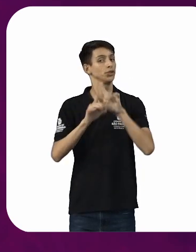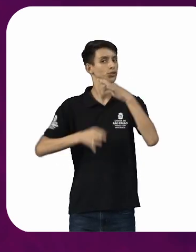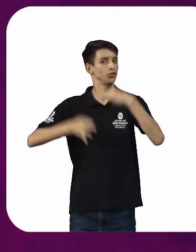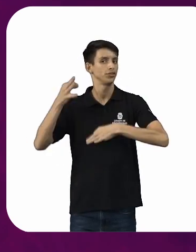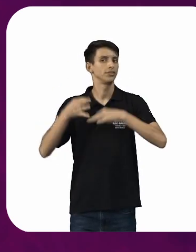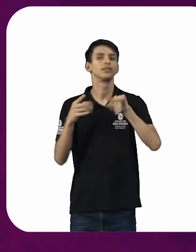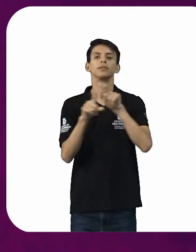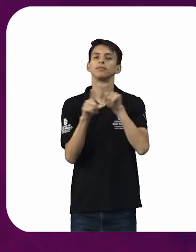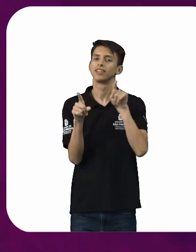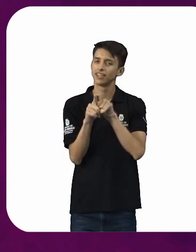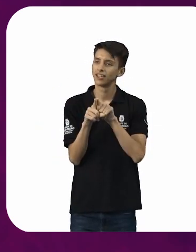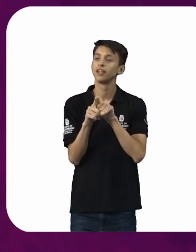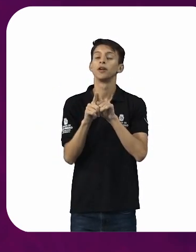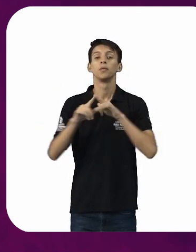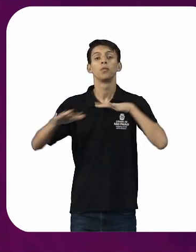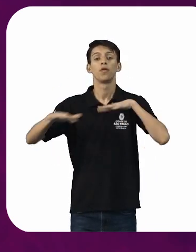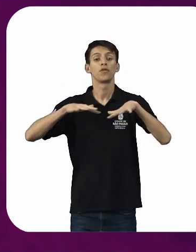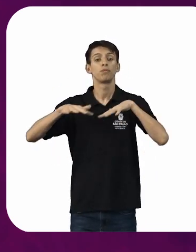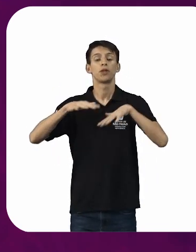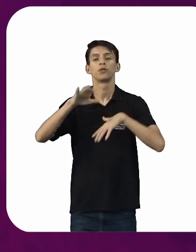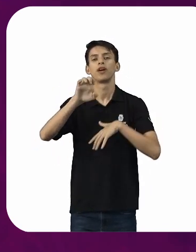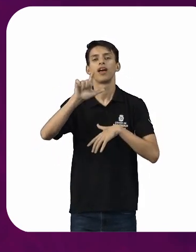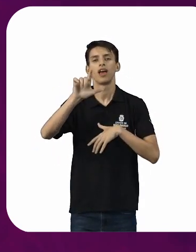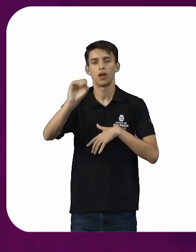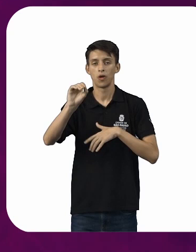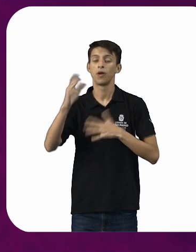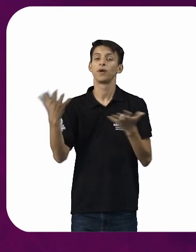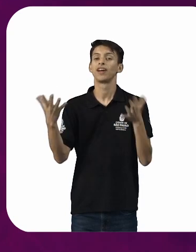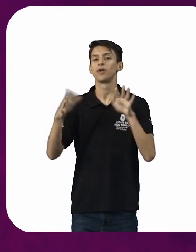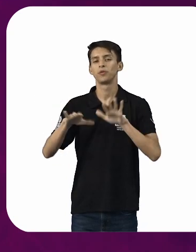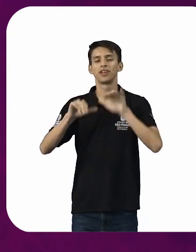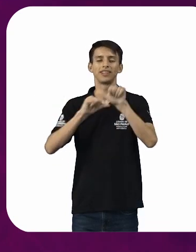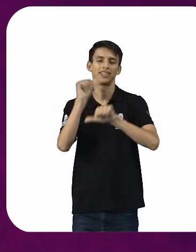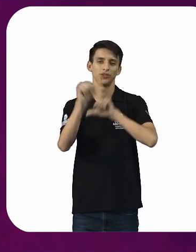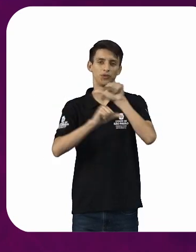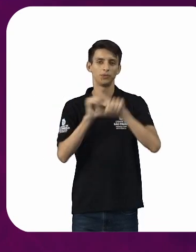porta-voz e cofundadora do movimento ELO, Incluir e Transformar,